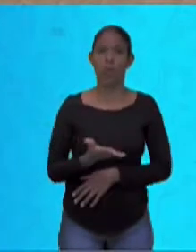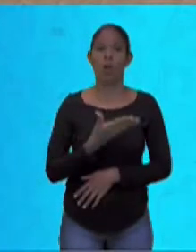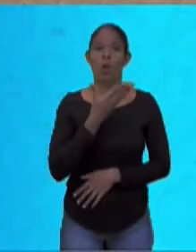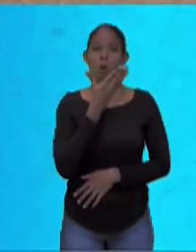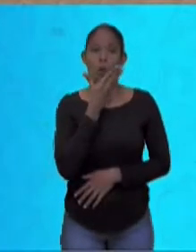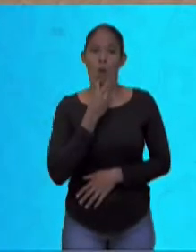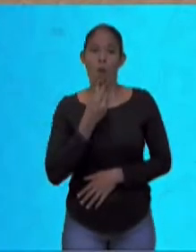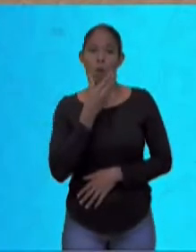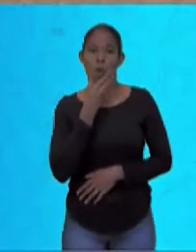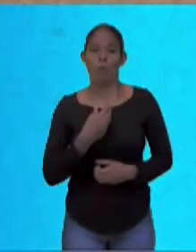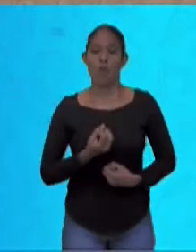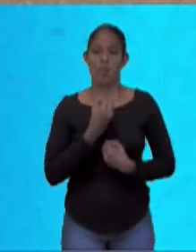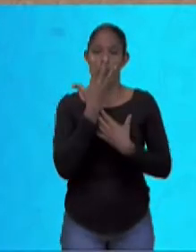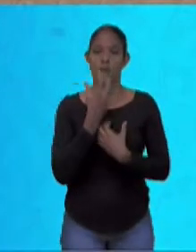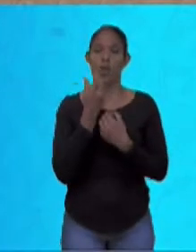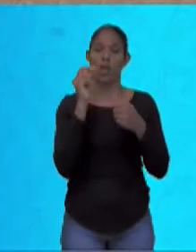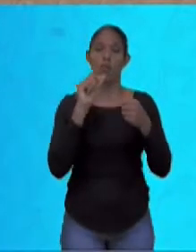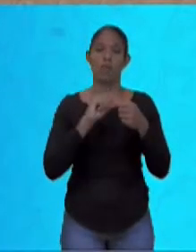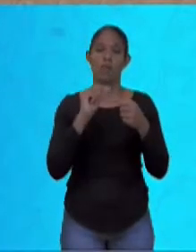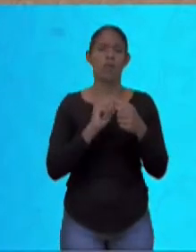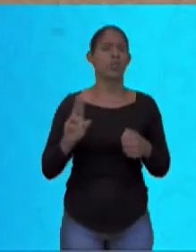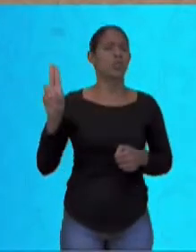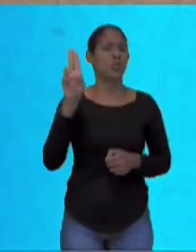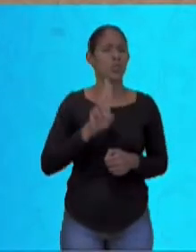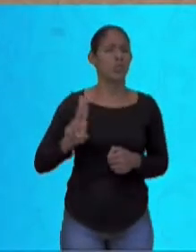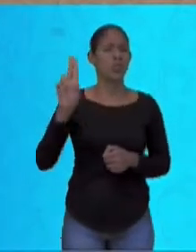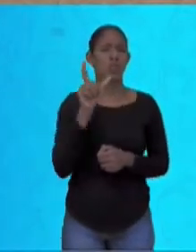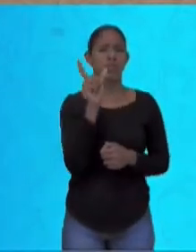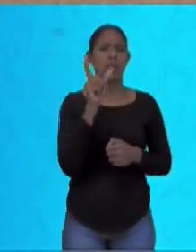dar uma emoção em seus textos.